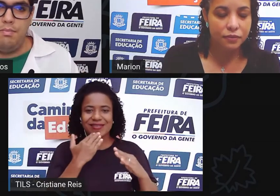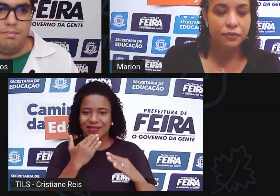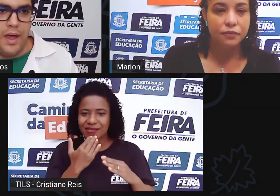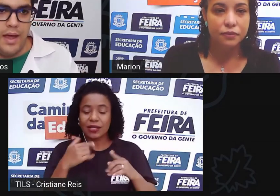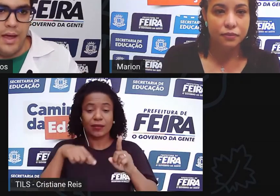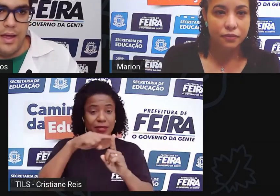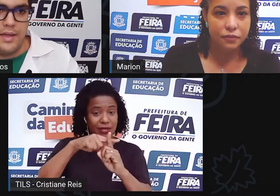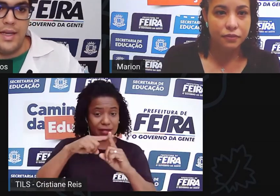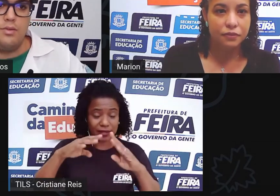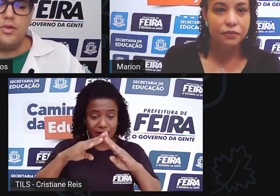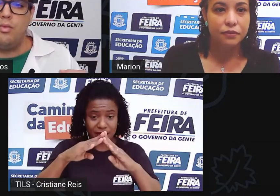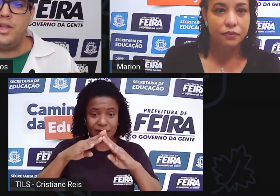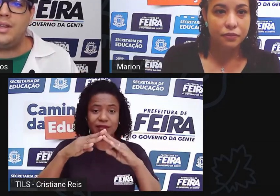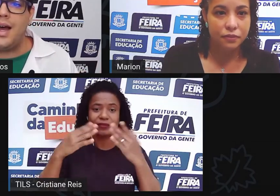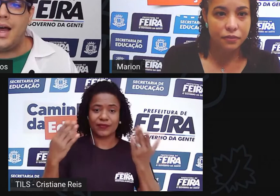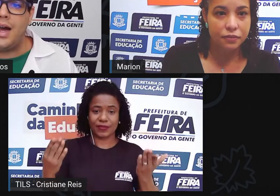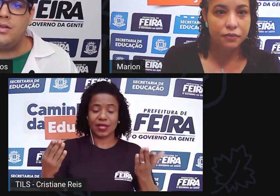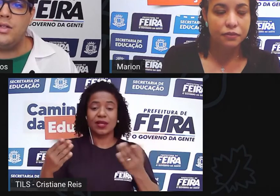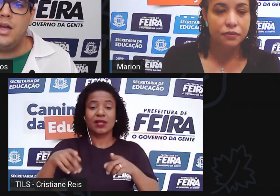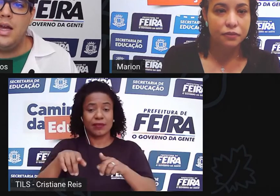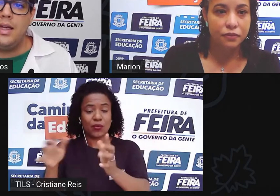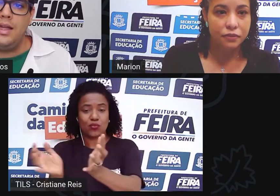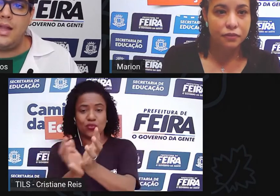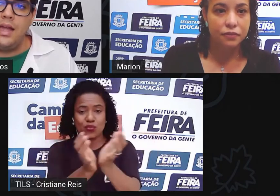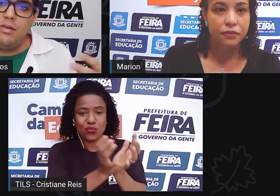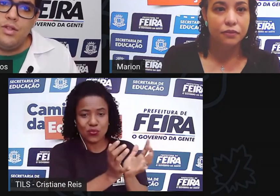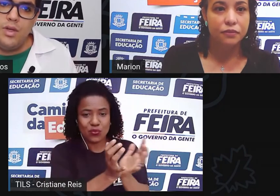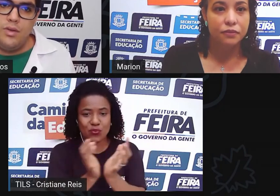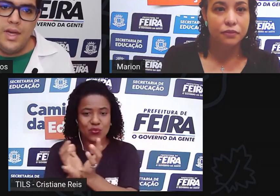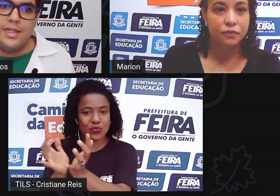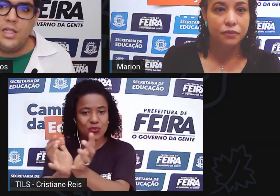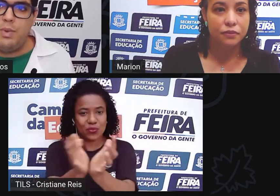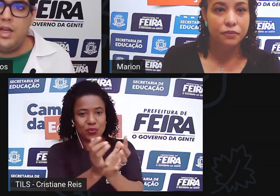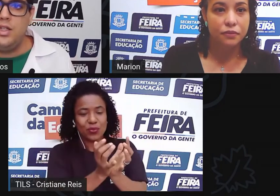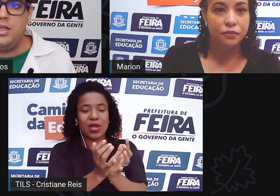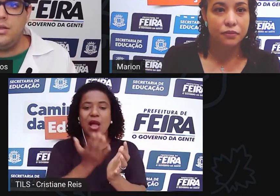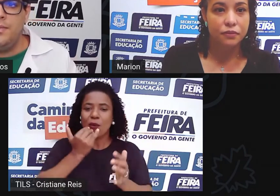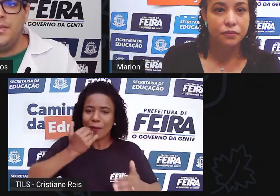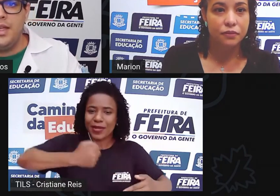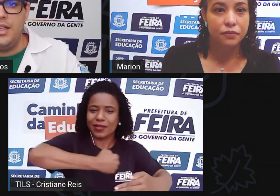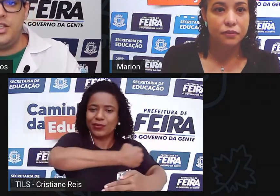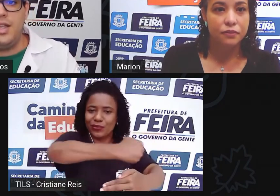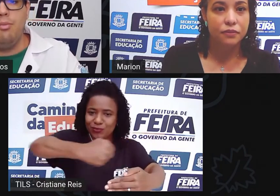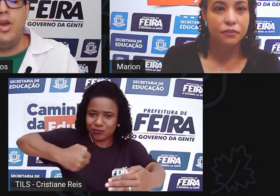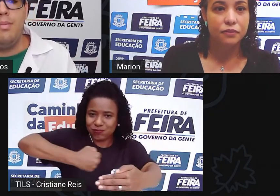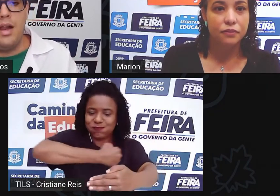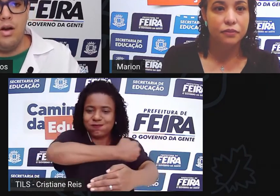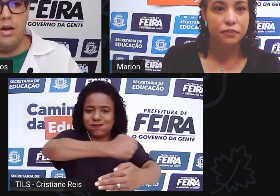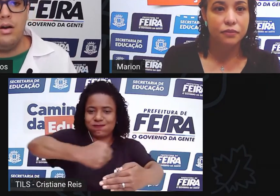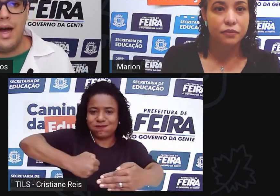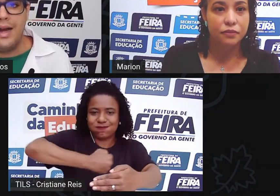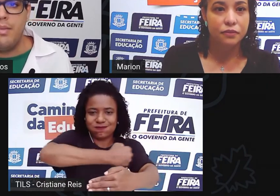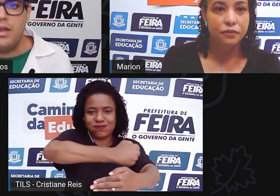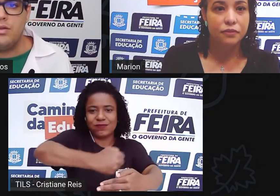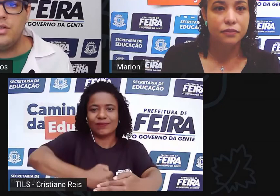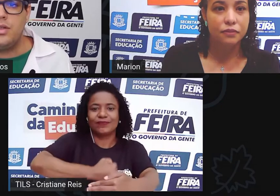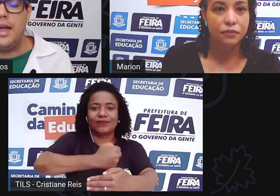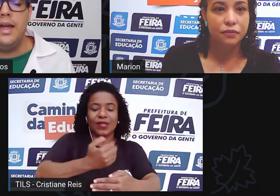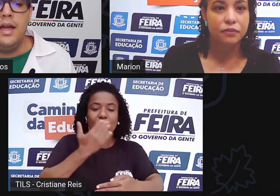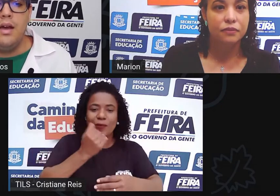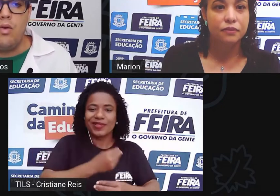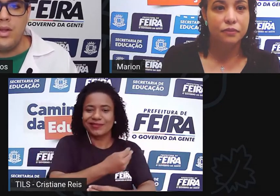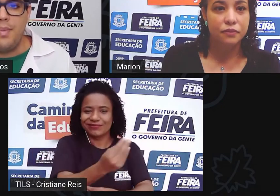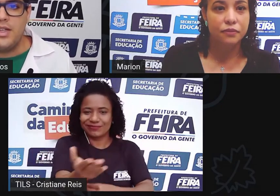de centros comunitários, que tentam diminuir esse desperdício e distribuir melhor alimentos,